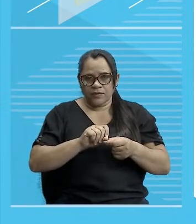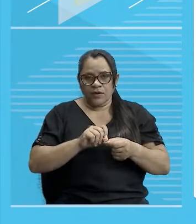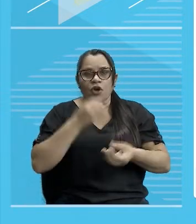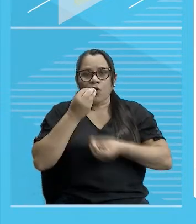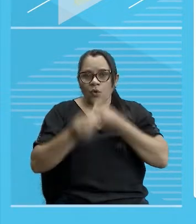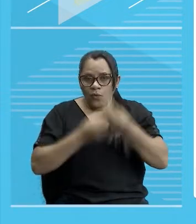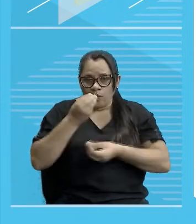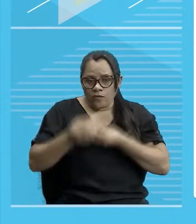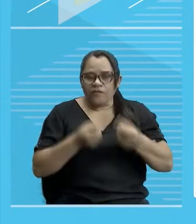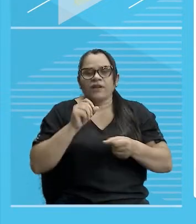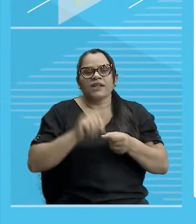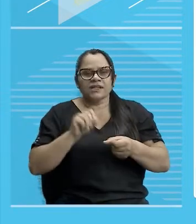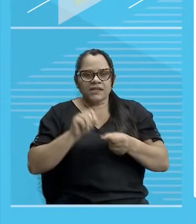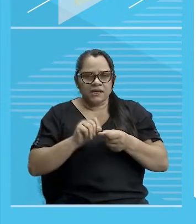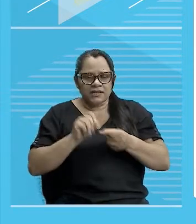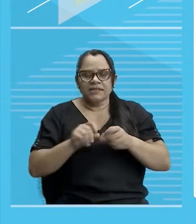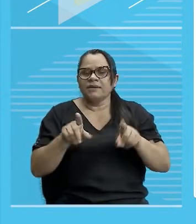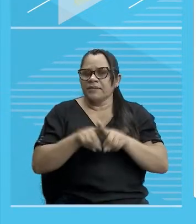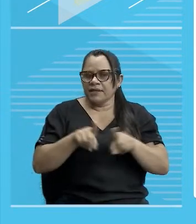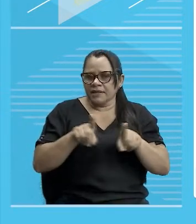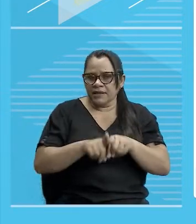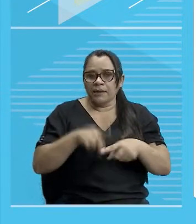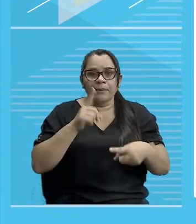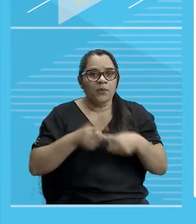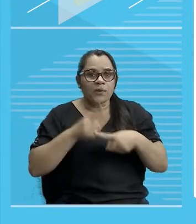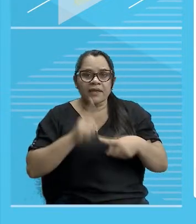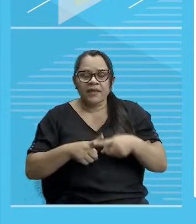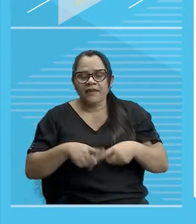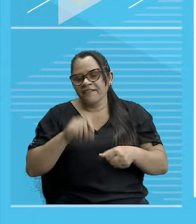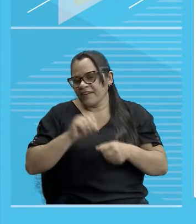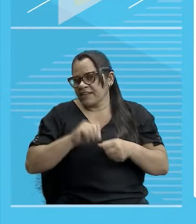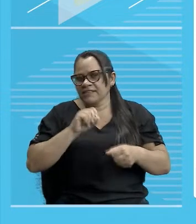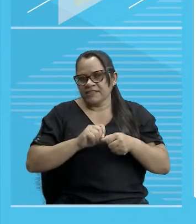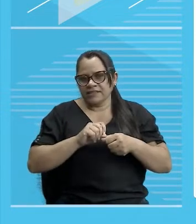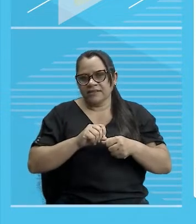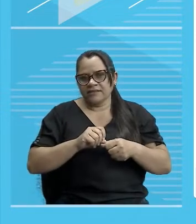como fazer porque fazer